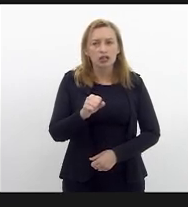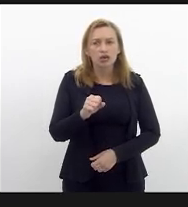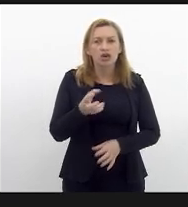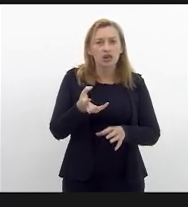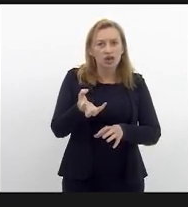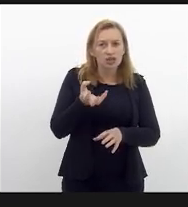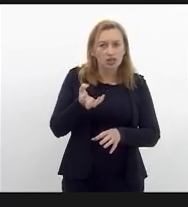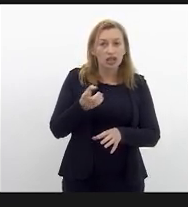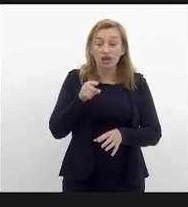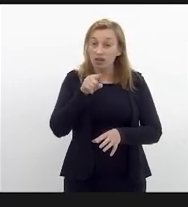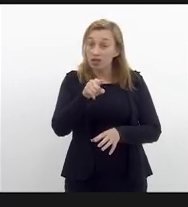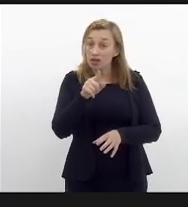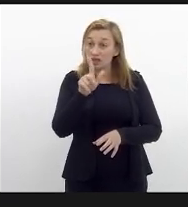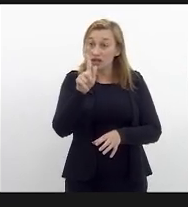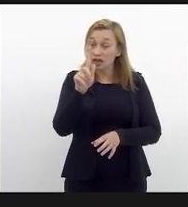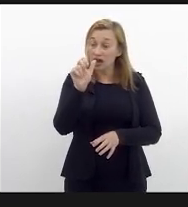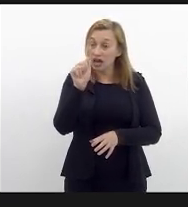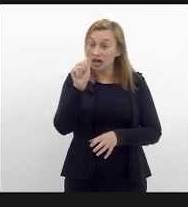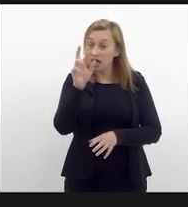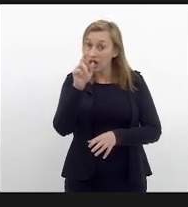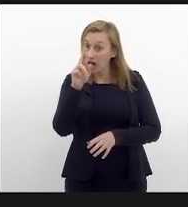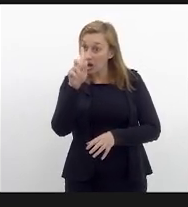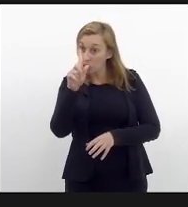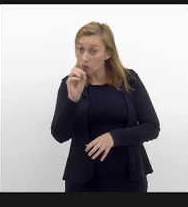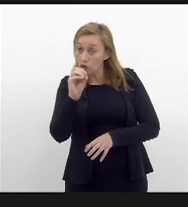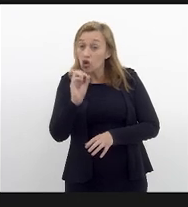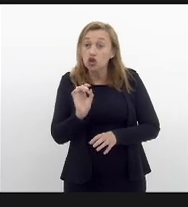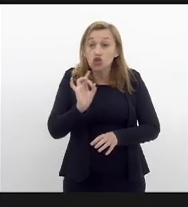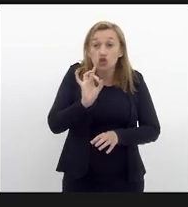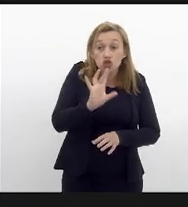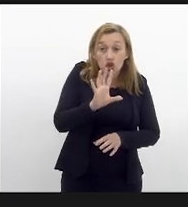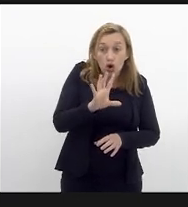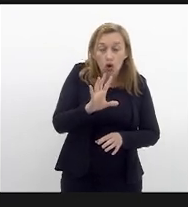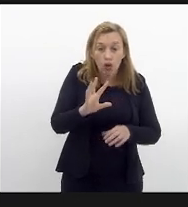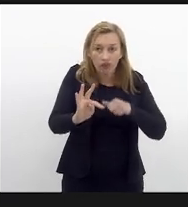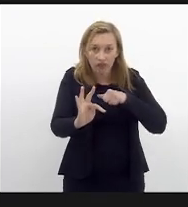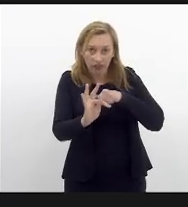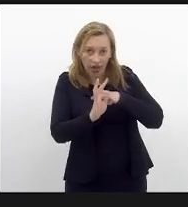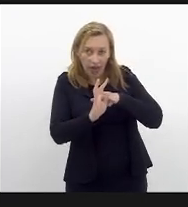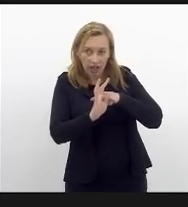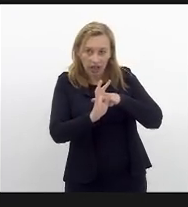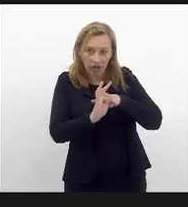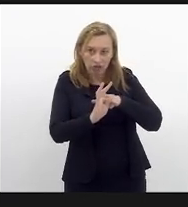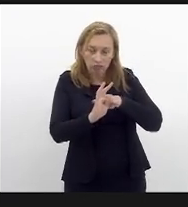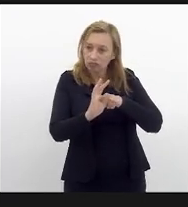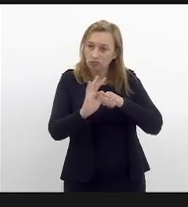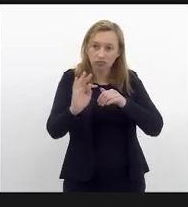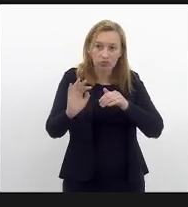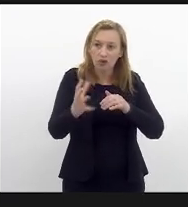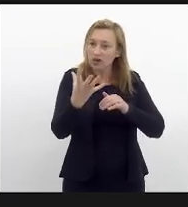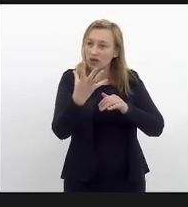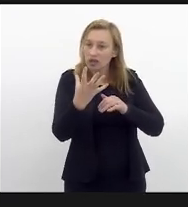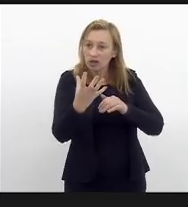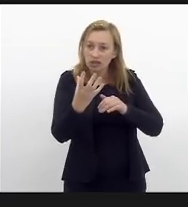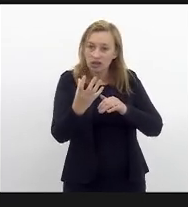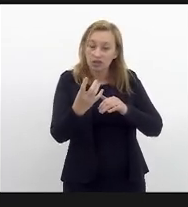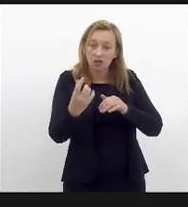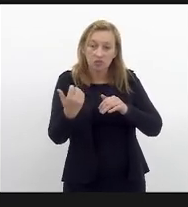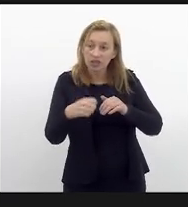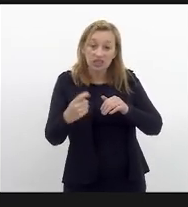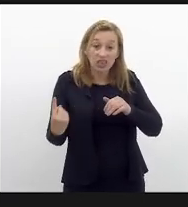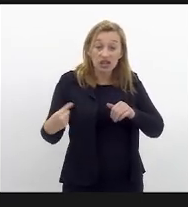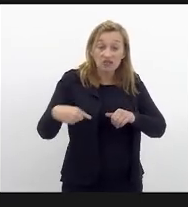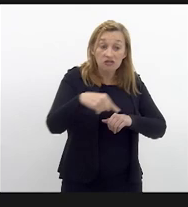que esse cargo fosse só um cargo de natureza técnica, não submeteria ao parlamento, né? Então,